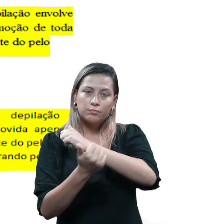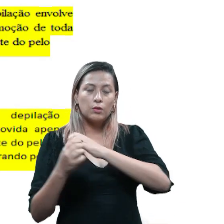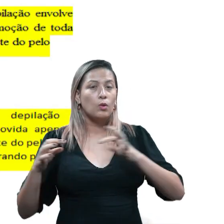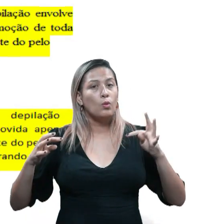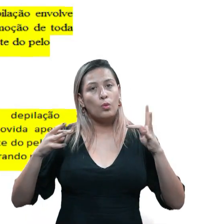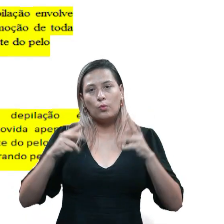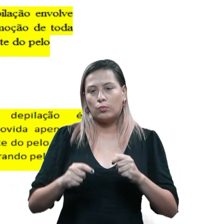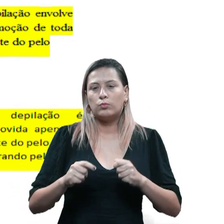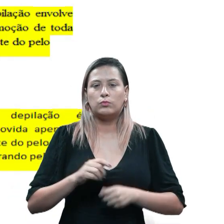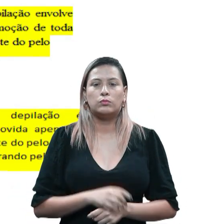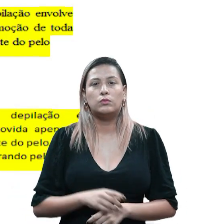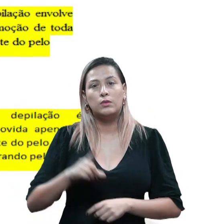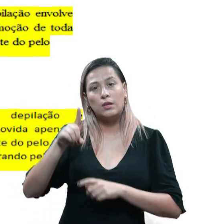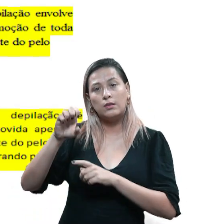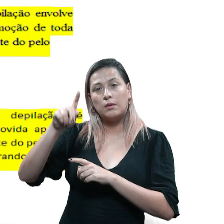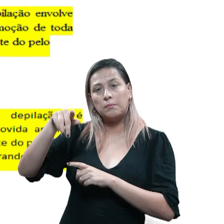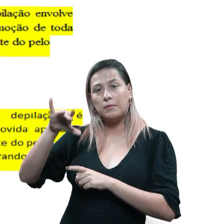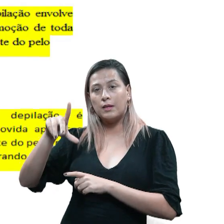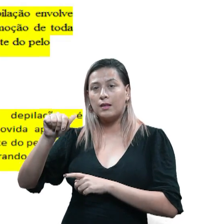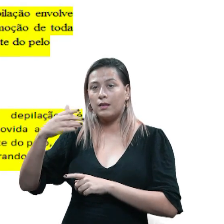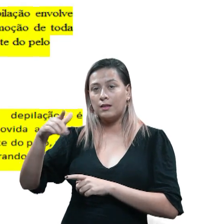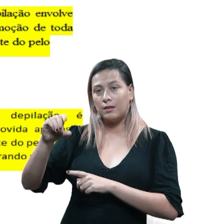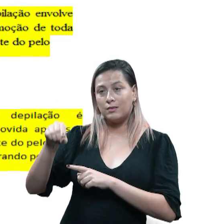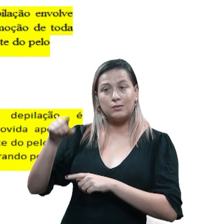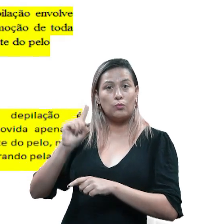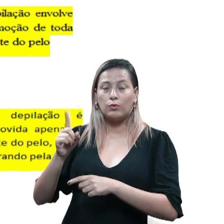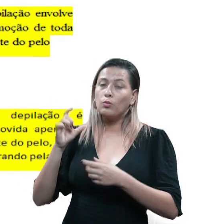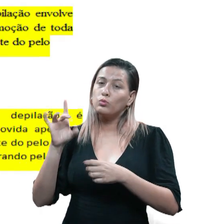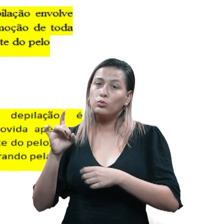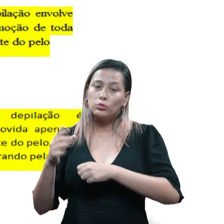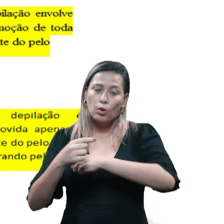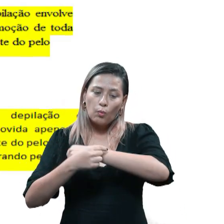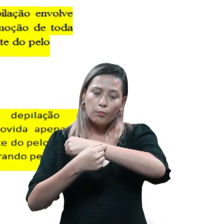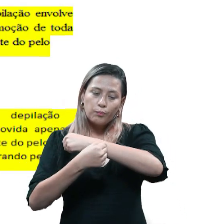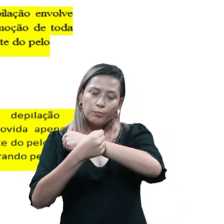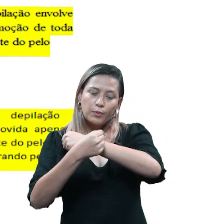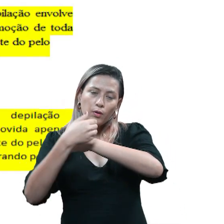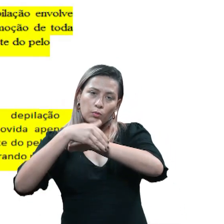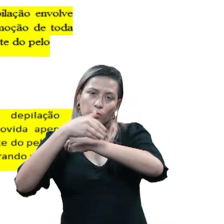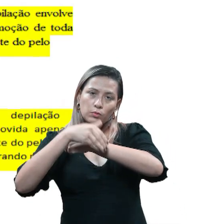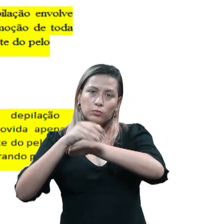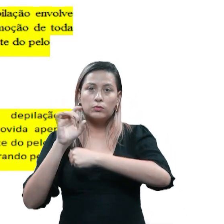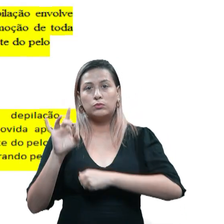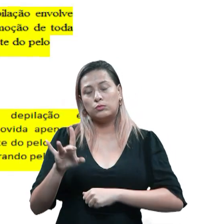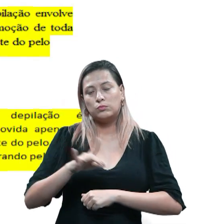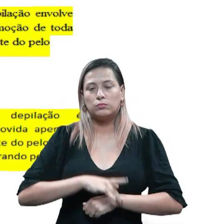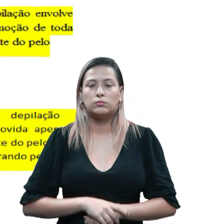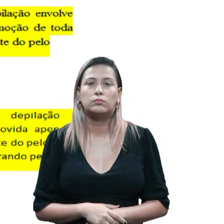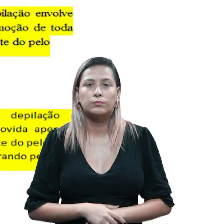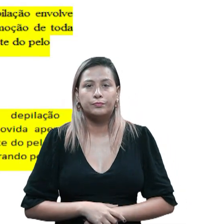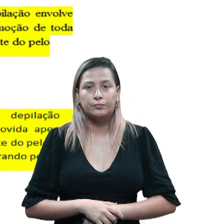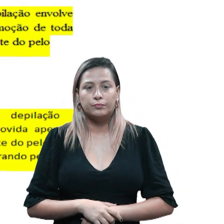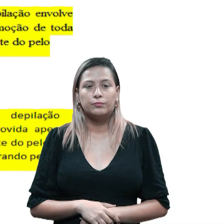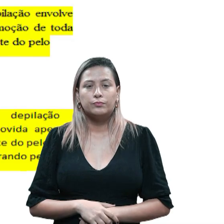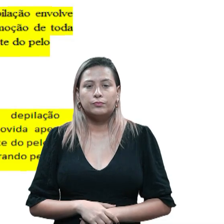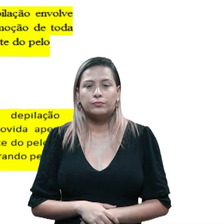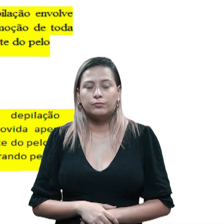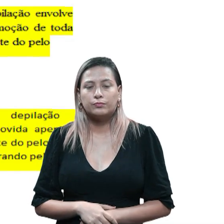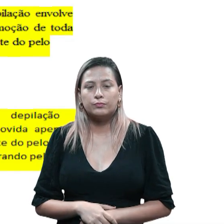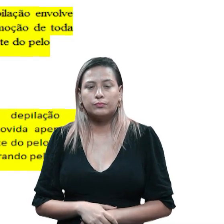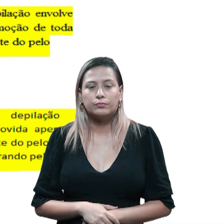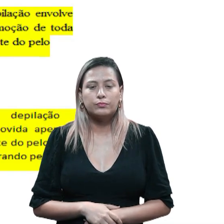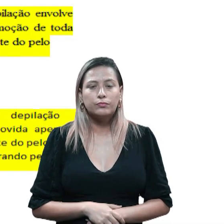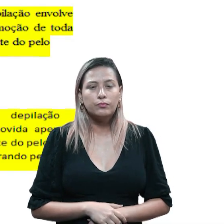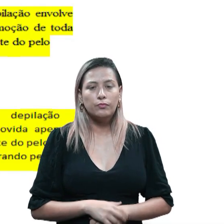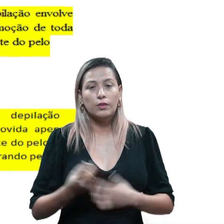pelo. Na depilação, não, é removida apenas a haste do pelo, não retirando ele pela raiz. As